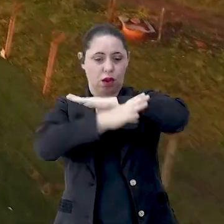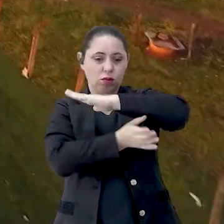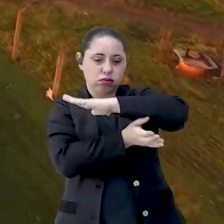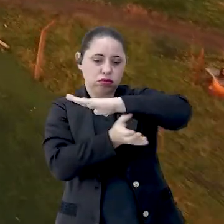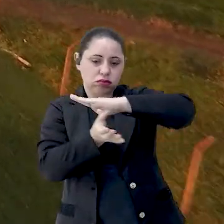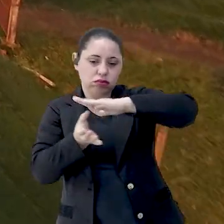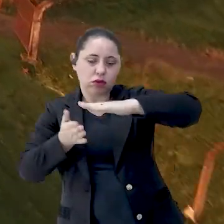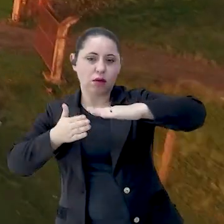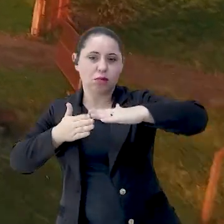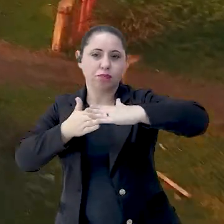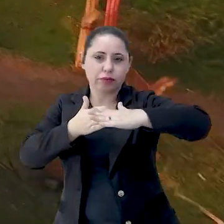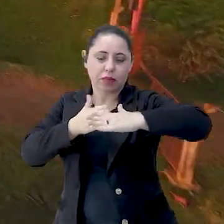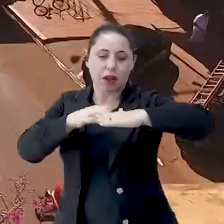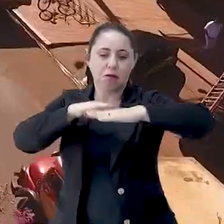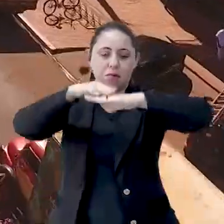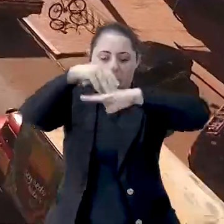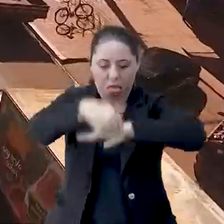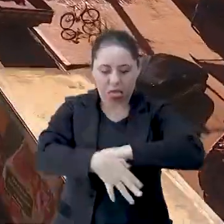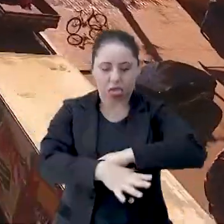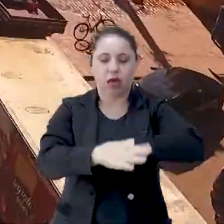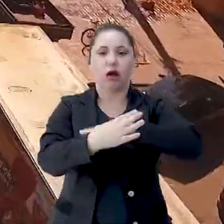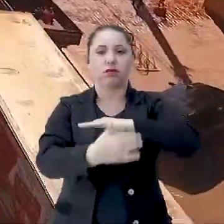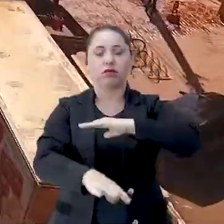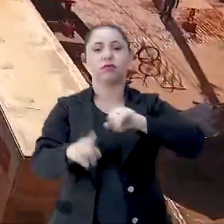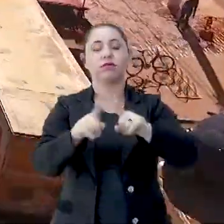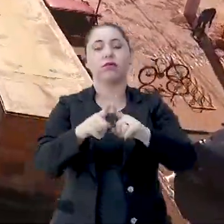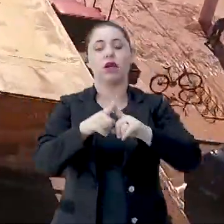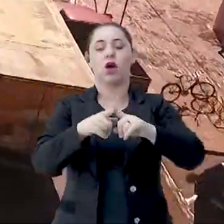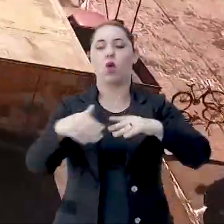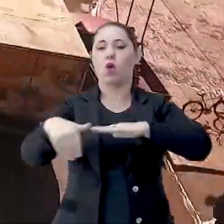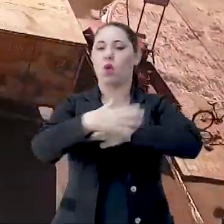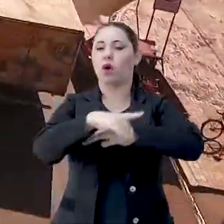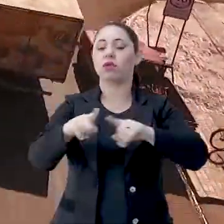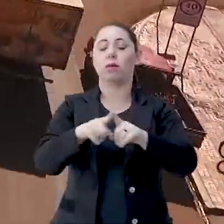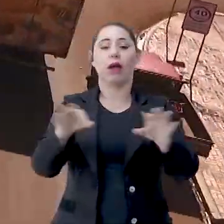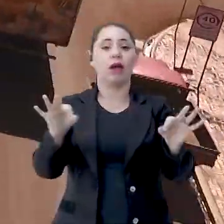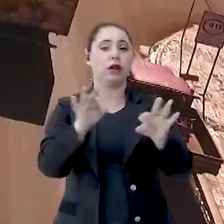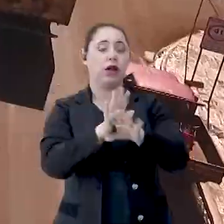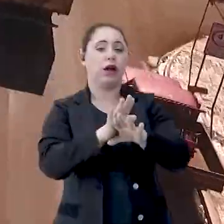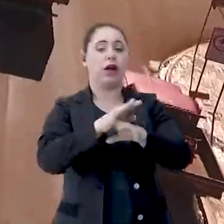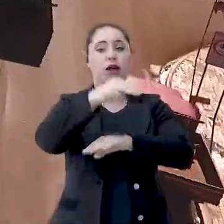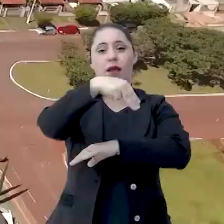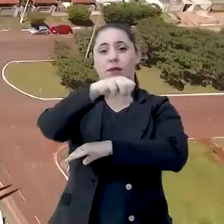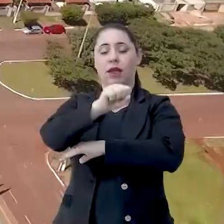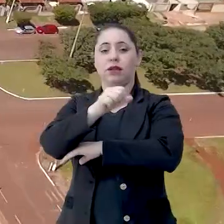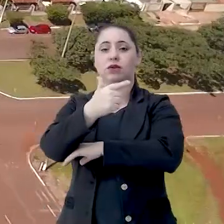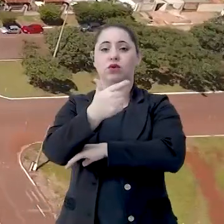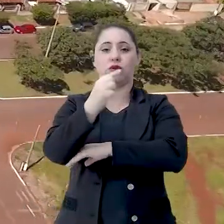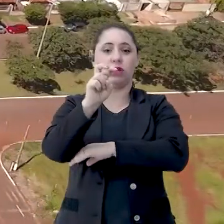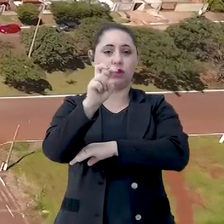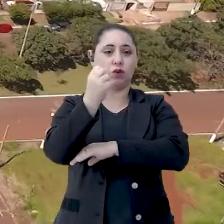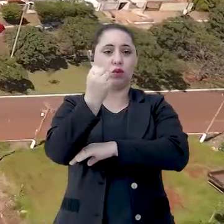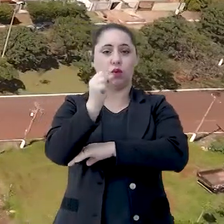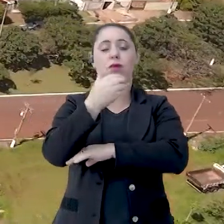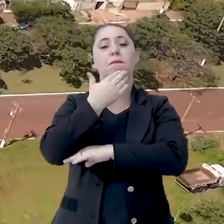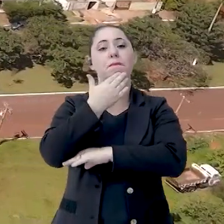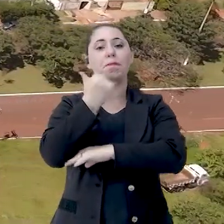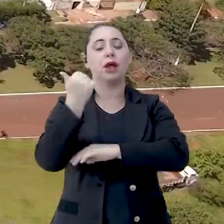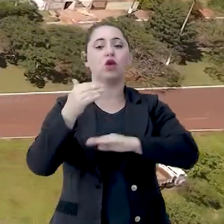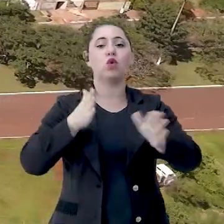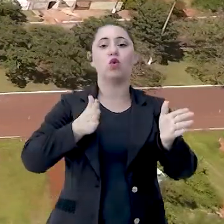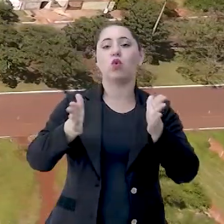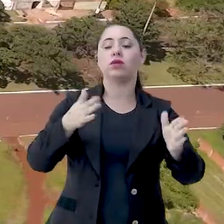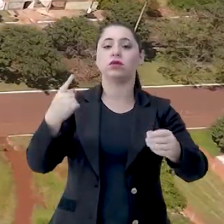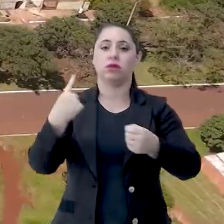núcleo industrial do município. Um investimento acima de 25 milhões de reais. A população se beneficiou